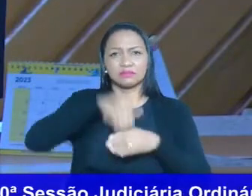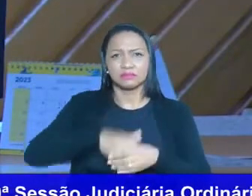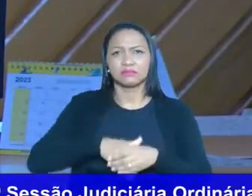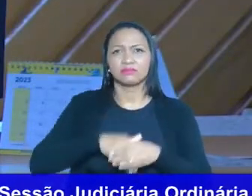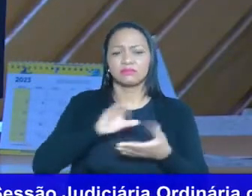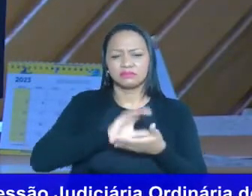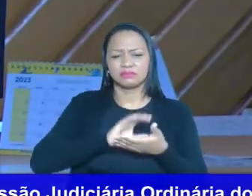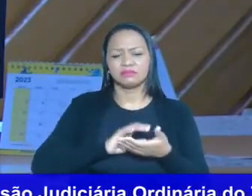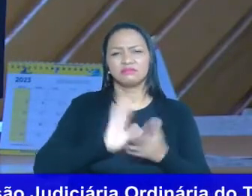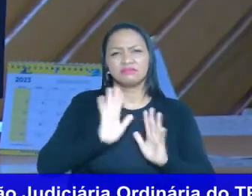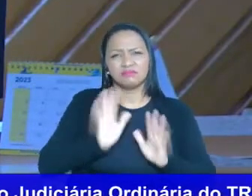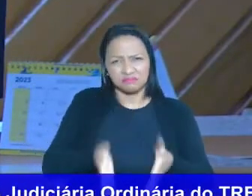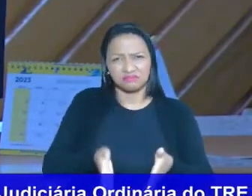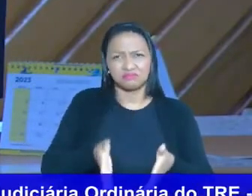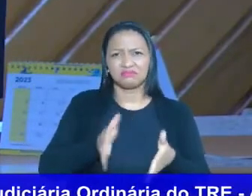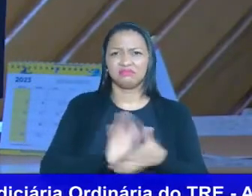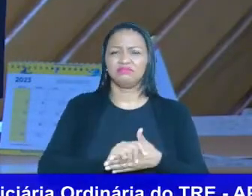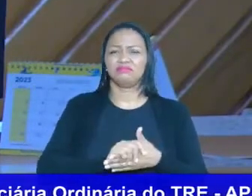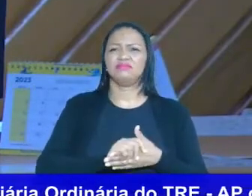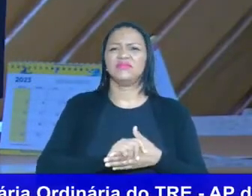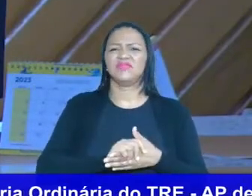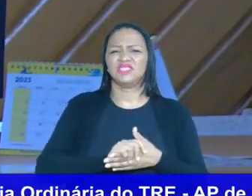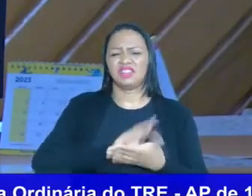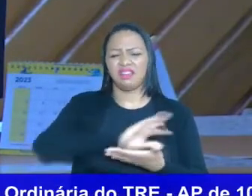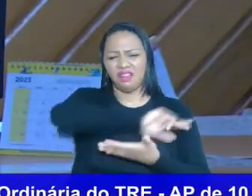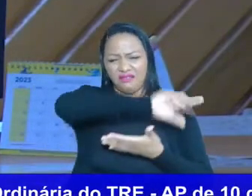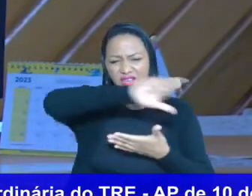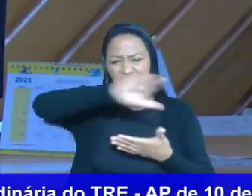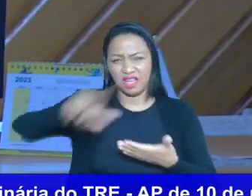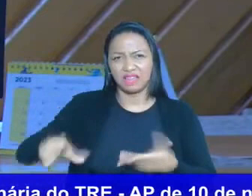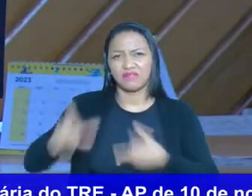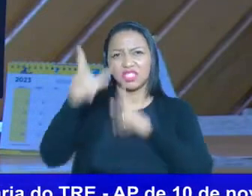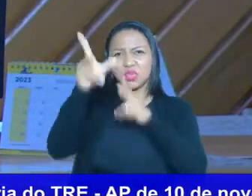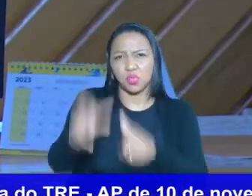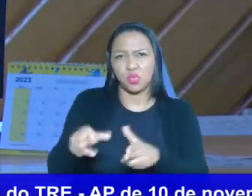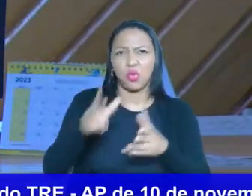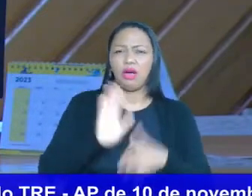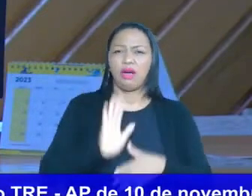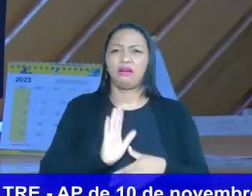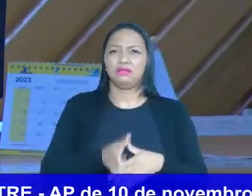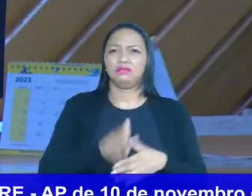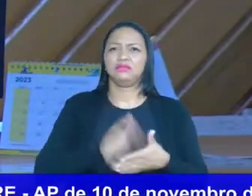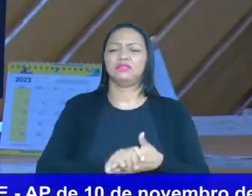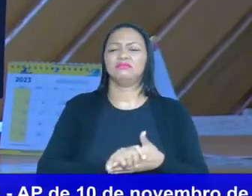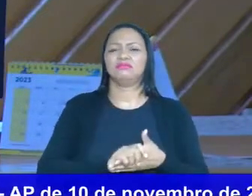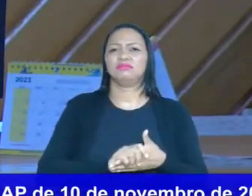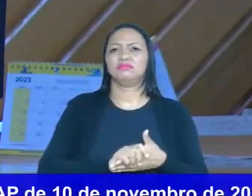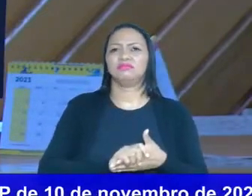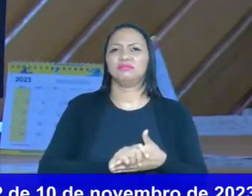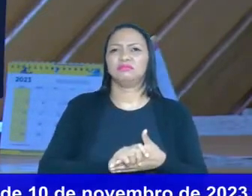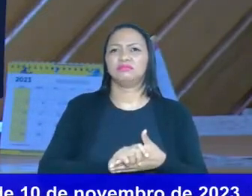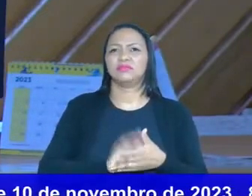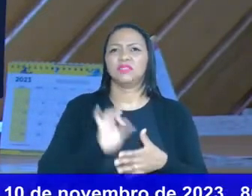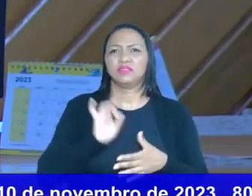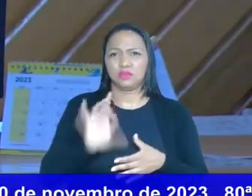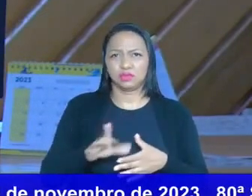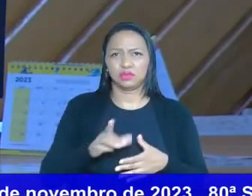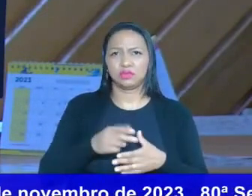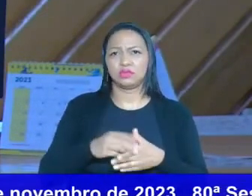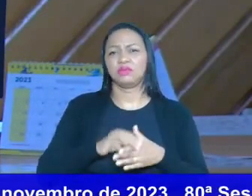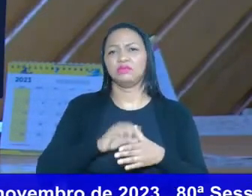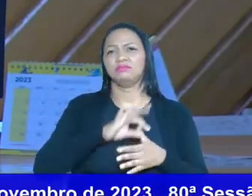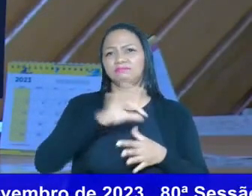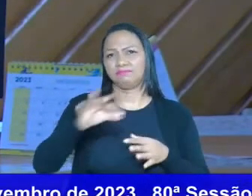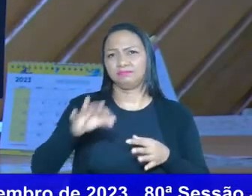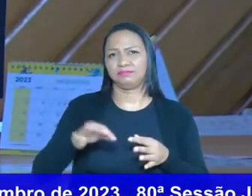essa matéria já foi trazida diversas vezes para esse plenário, por se tratar já de uma questão batida. Eu apenas vou fazer remissão ao parecer,